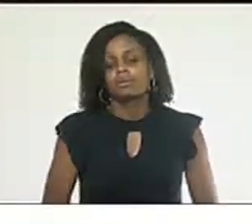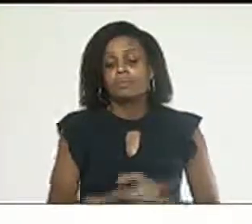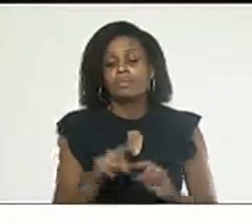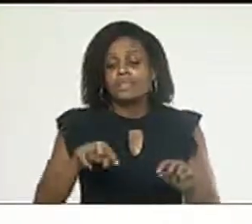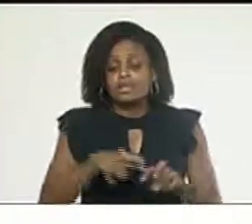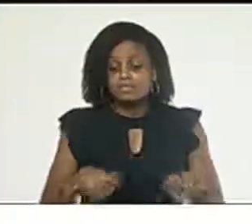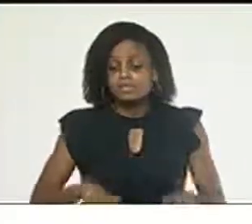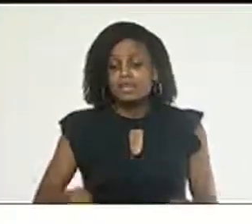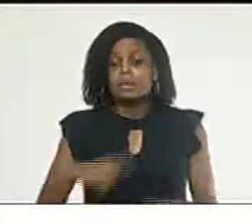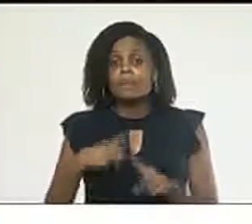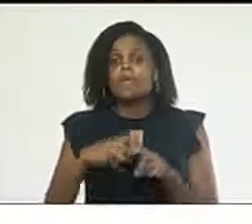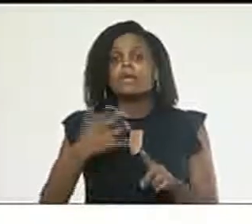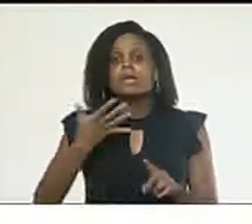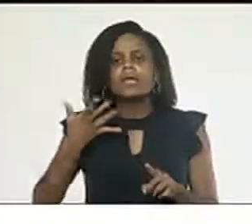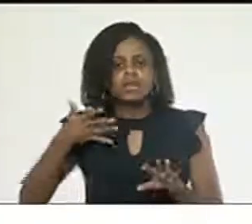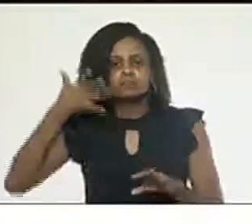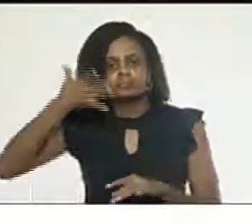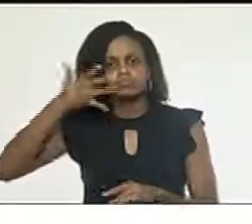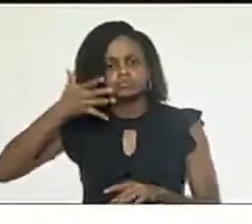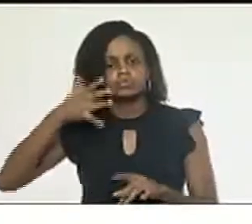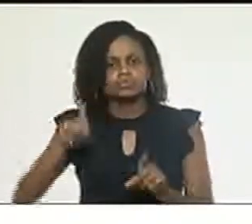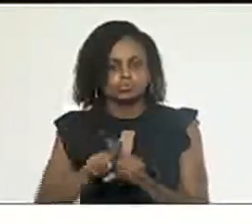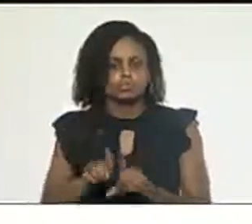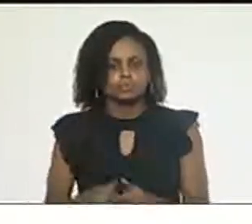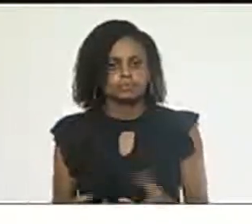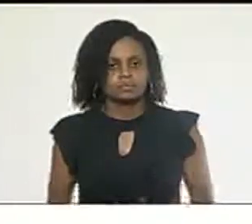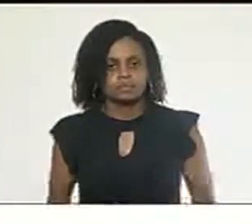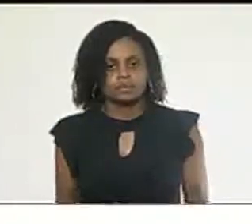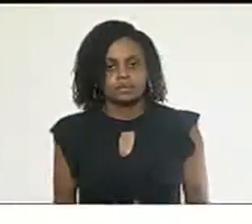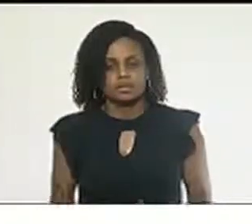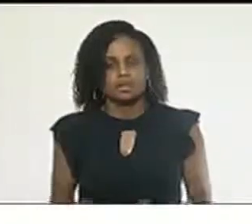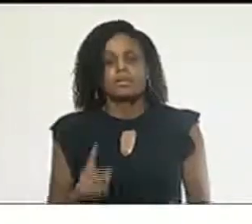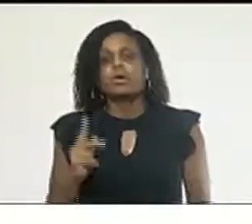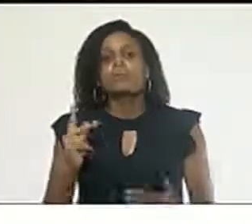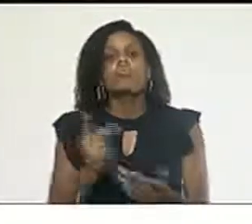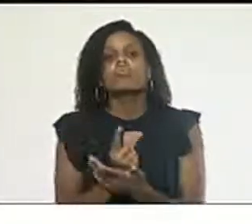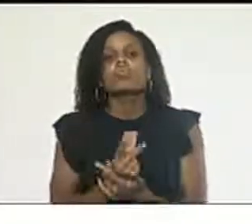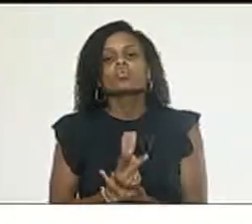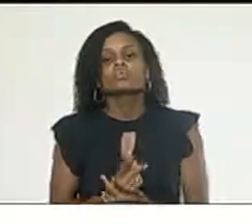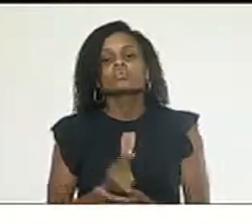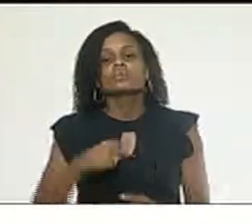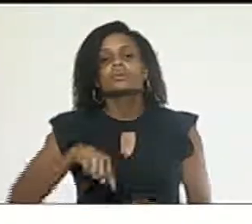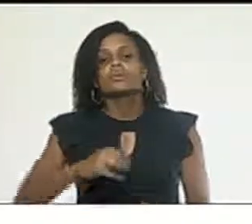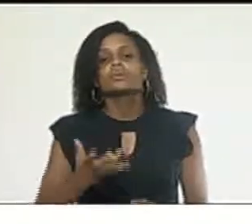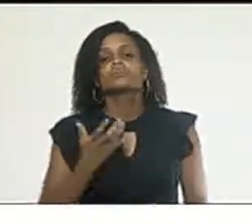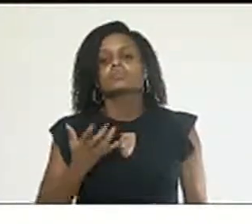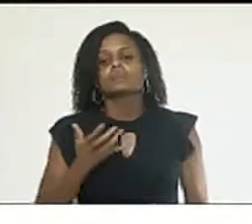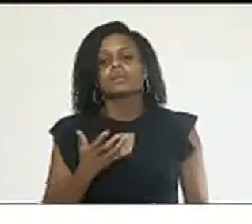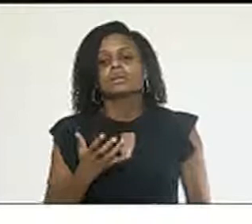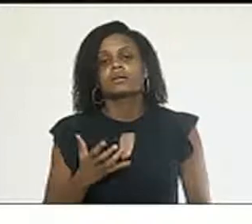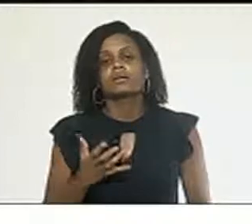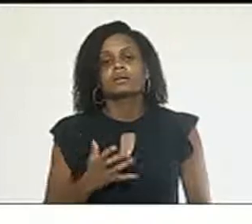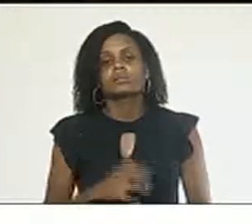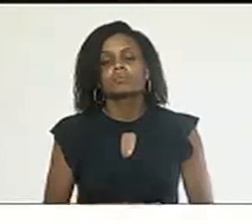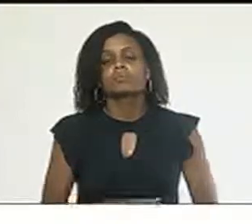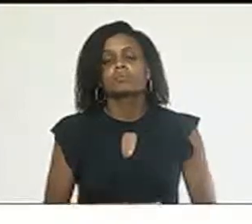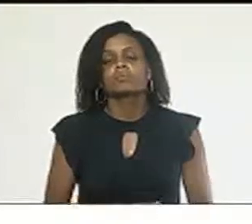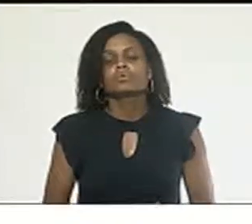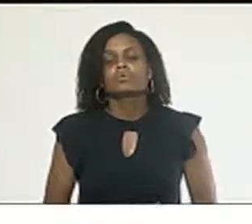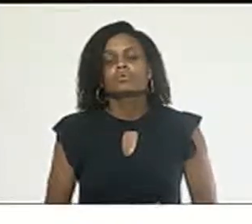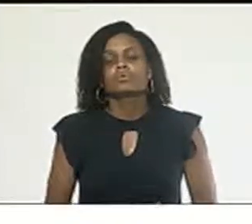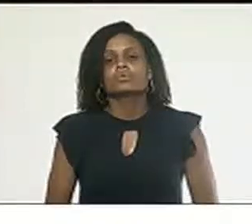próximos escritos para falar. Então, o que acontece é que nós queremos exatamente